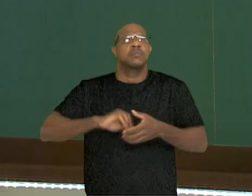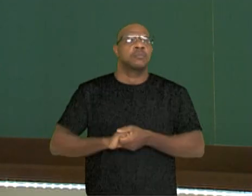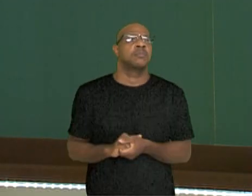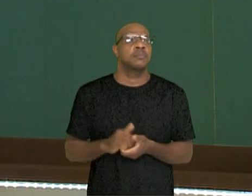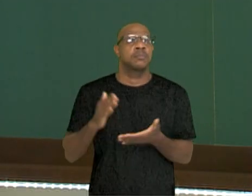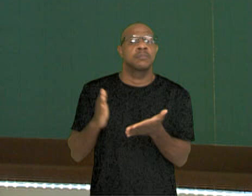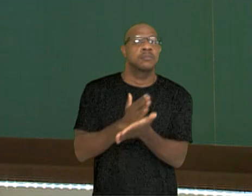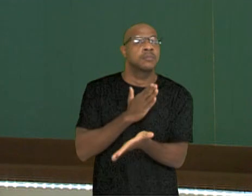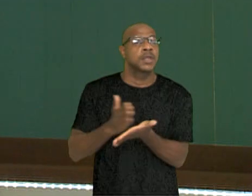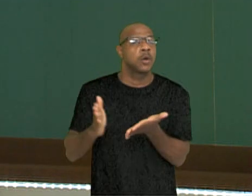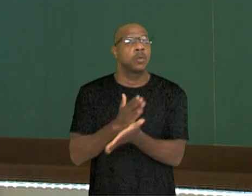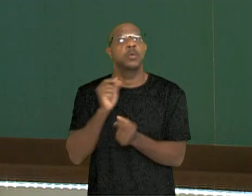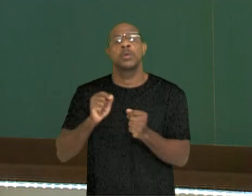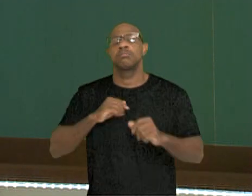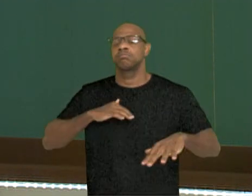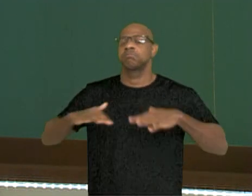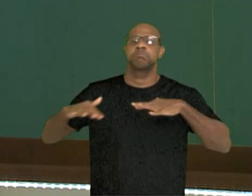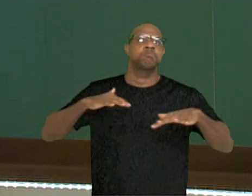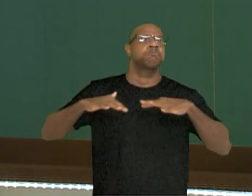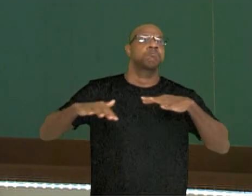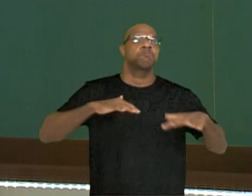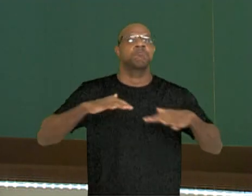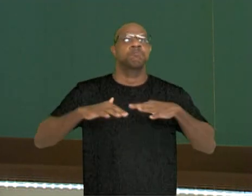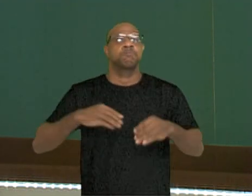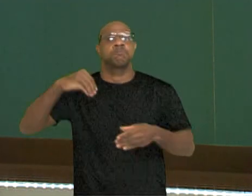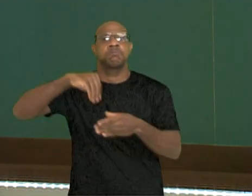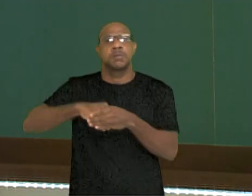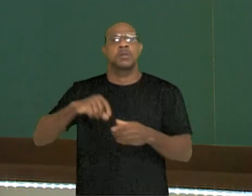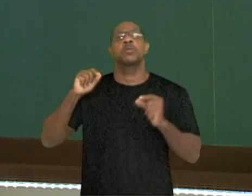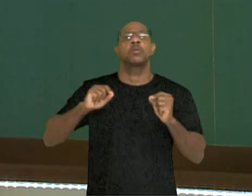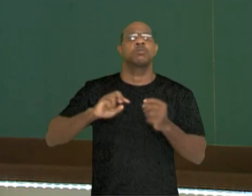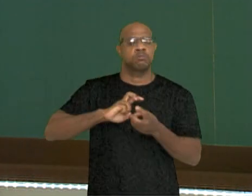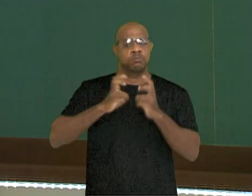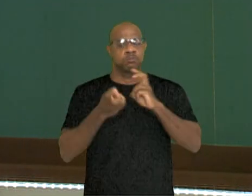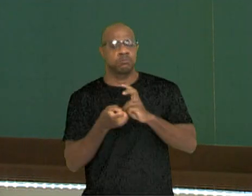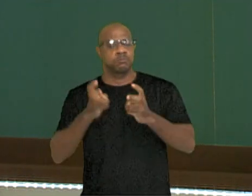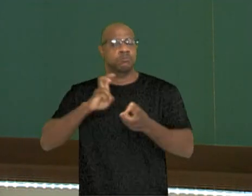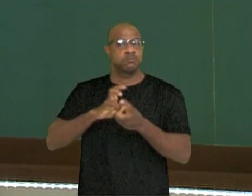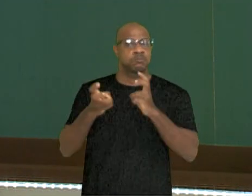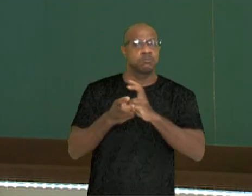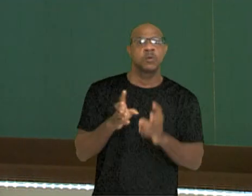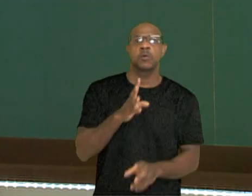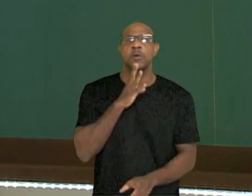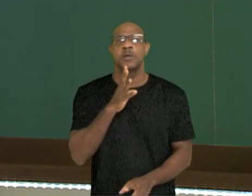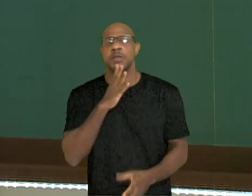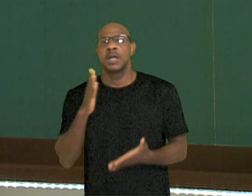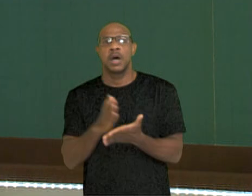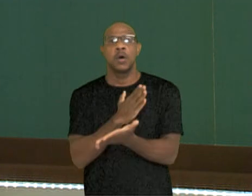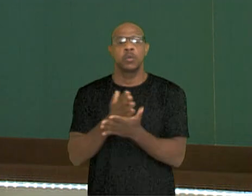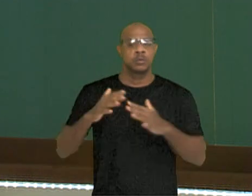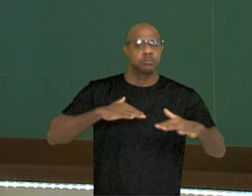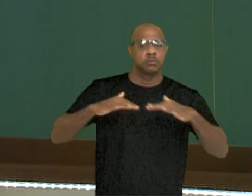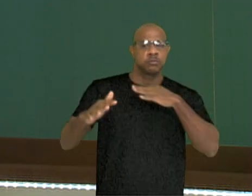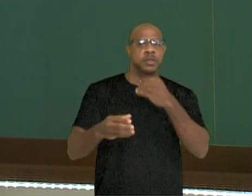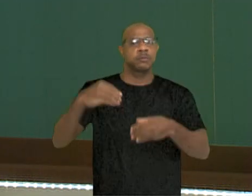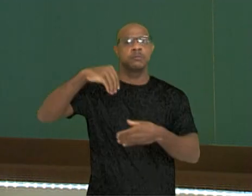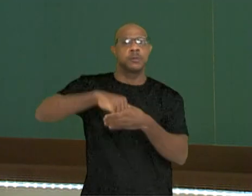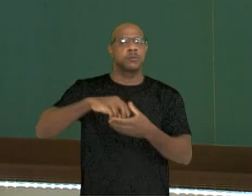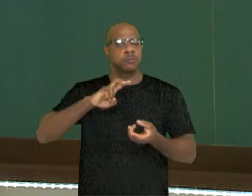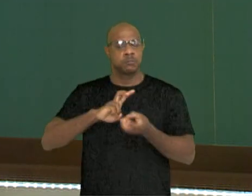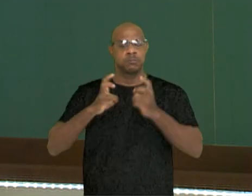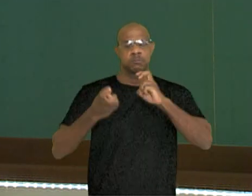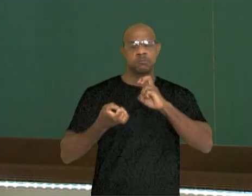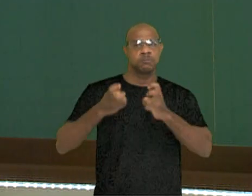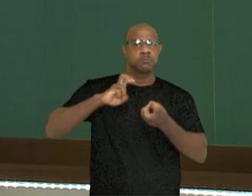alguns movimentos da capoeira. Vamos começar a conhecer esses movimentos que